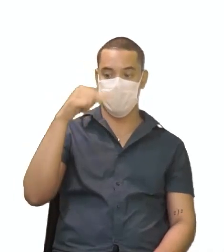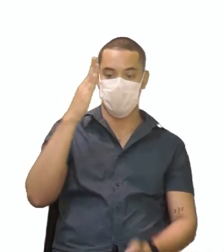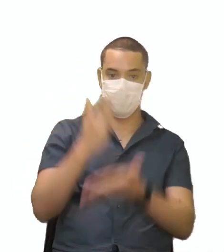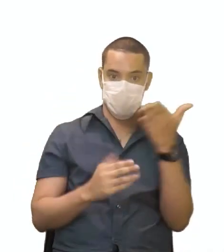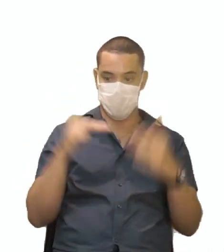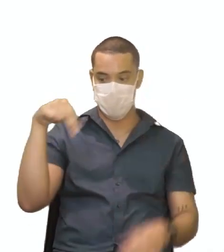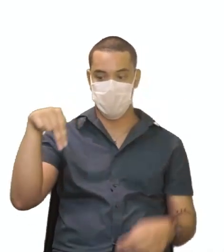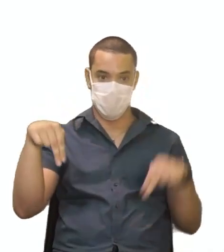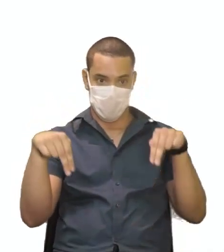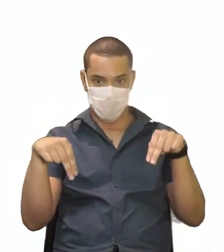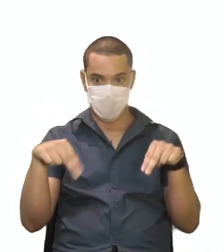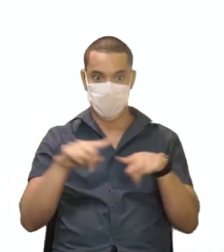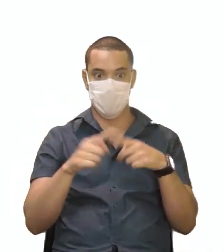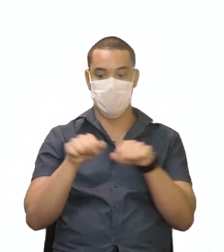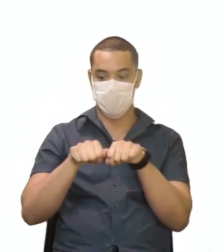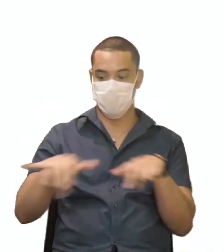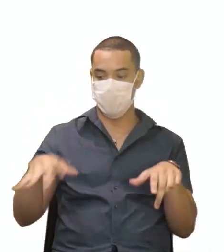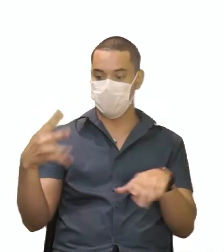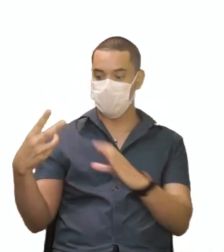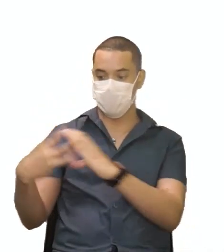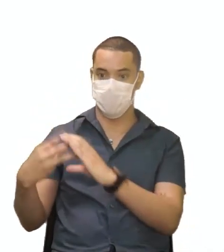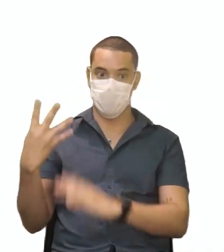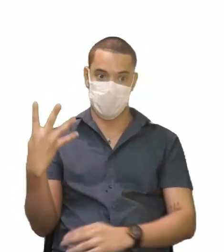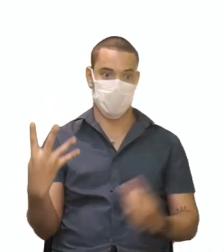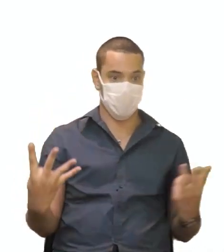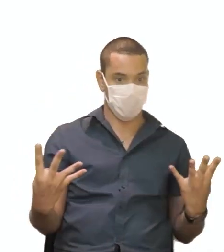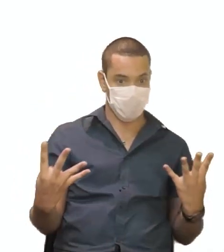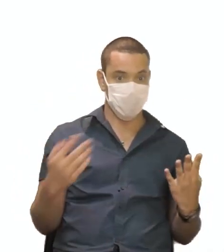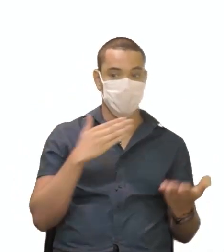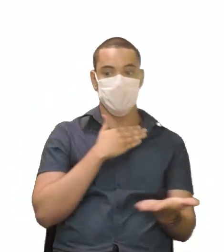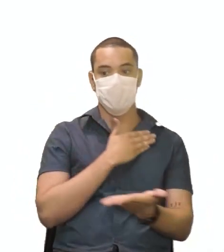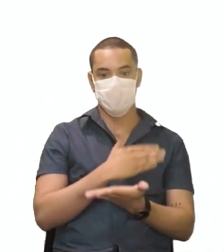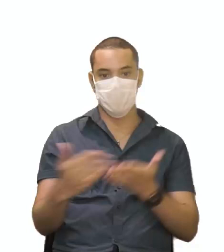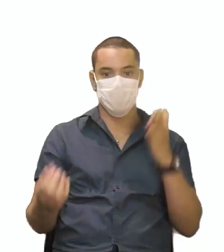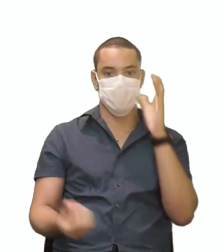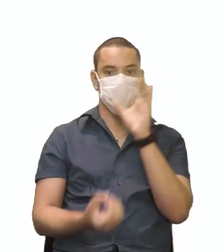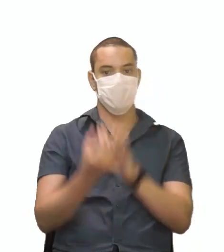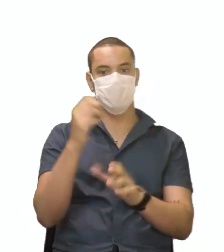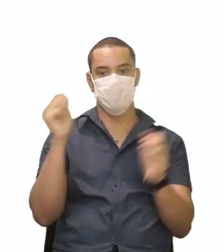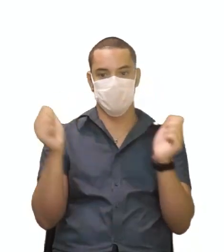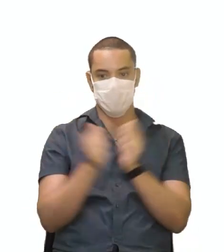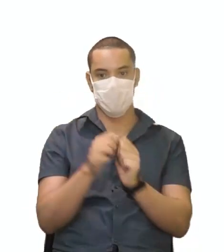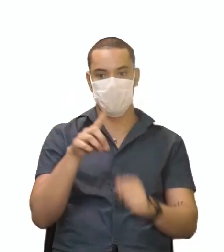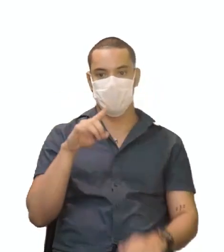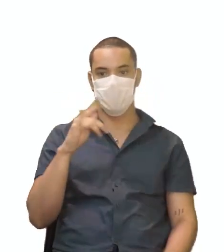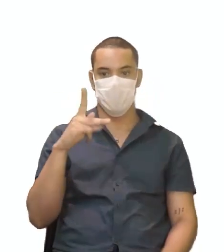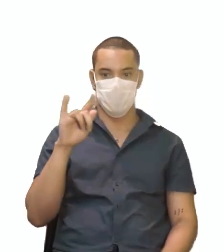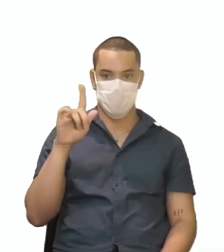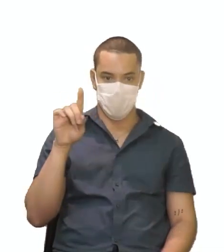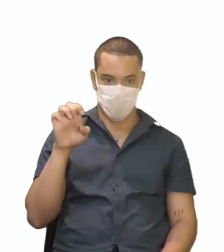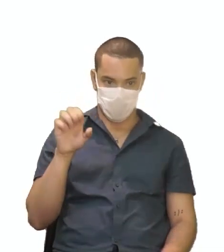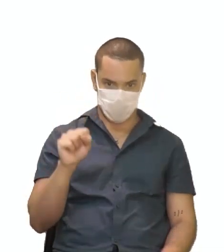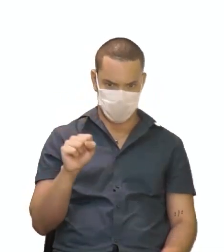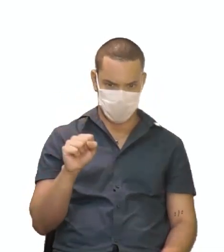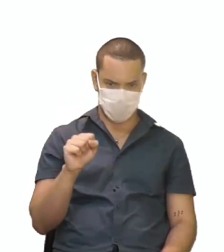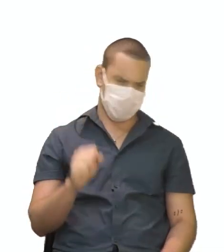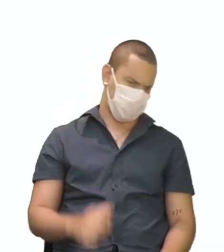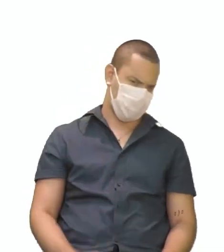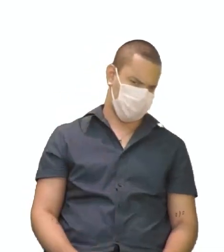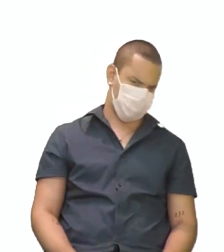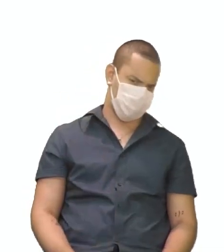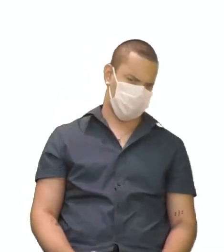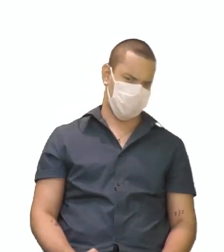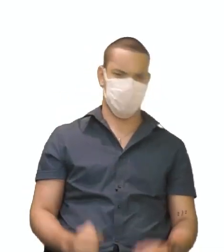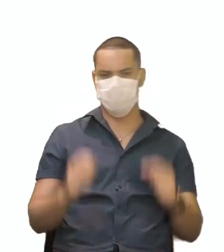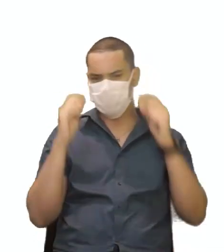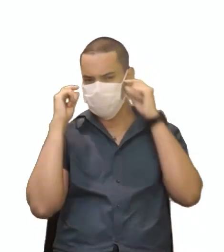vai ter 4 novas células, tá? Já a partir delas são formadas duas células diploides. Oi?